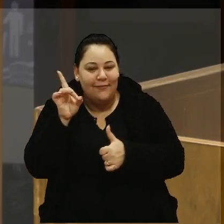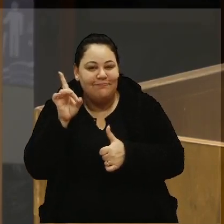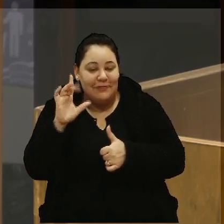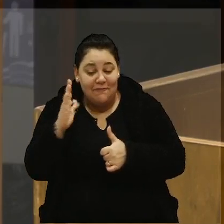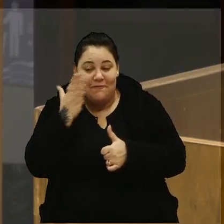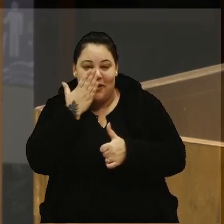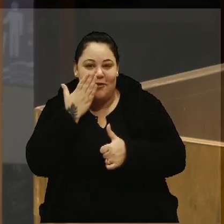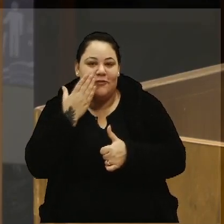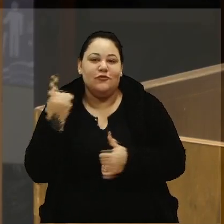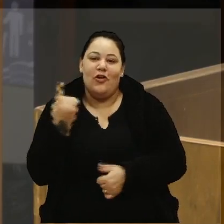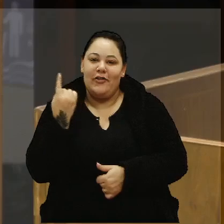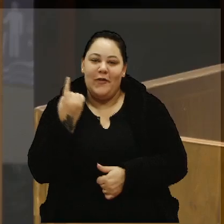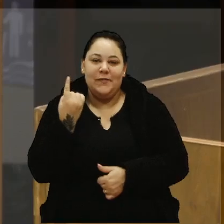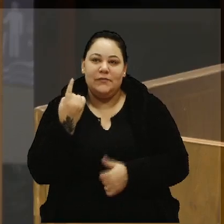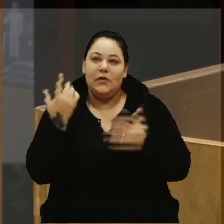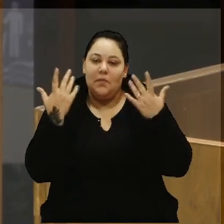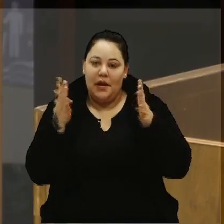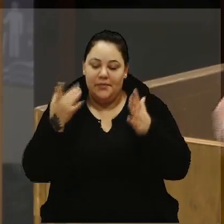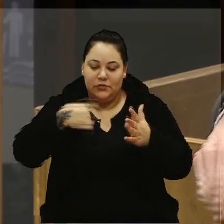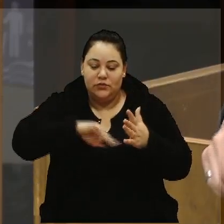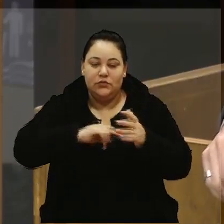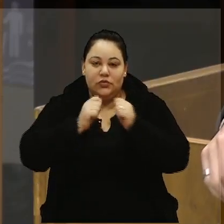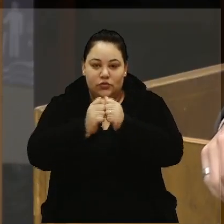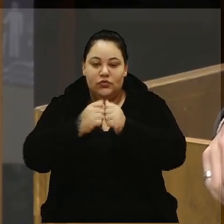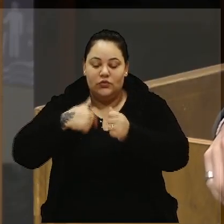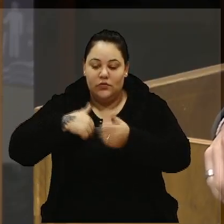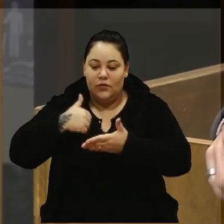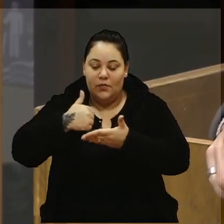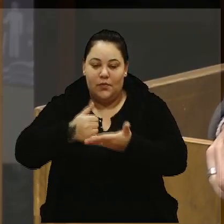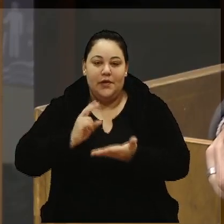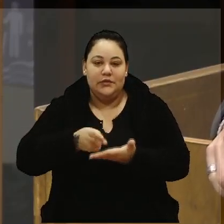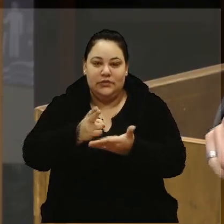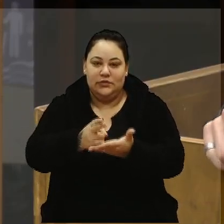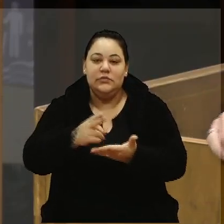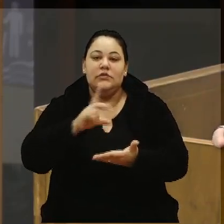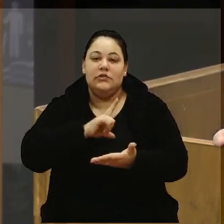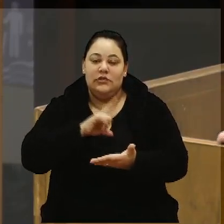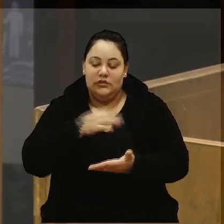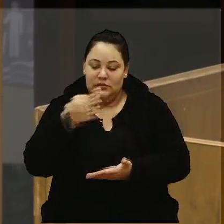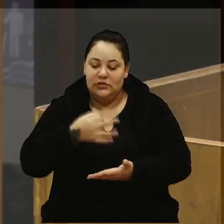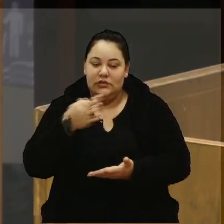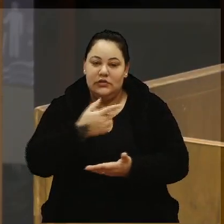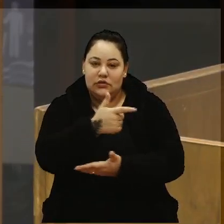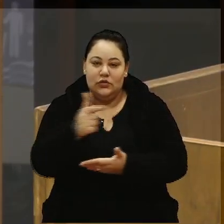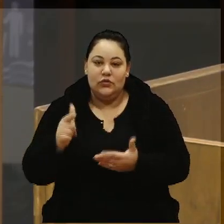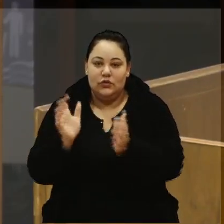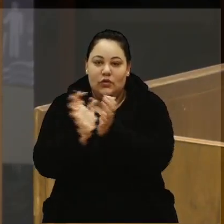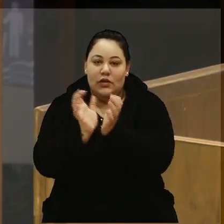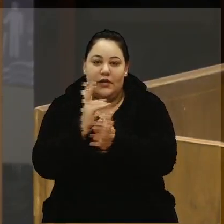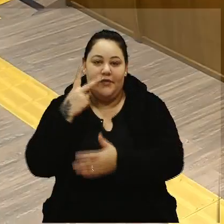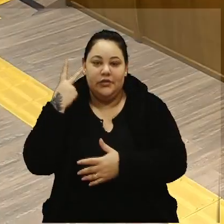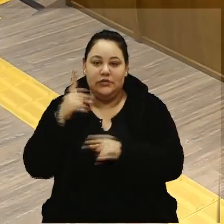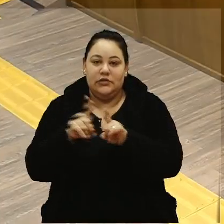frente. Parabéns, estamos juntos, conte com o meu apoio e com certeza os demais colegas aqui, vereadores. Meu muito obrigado. Obrigado, vereador.